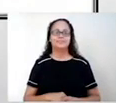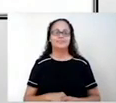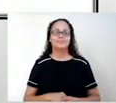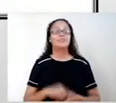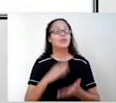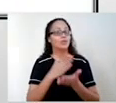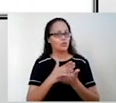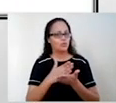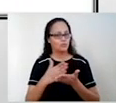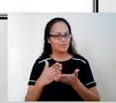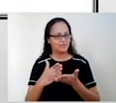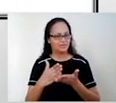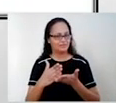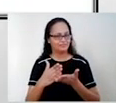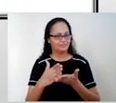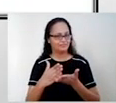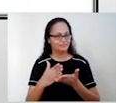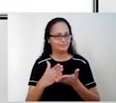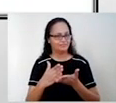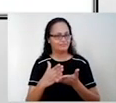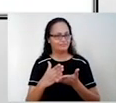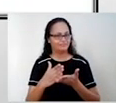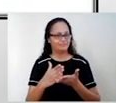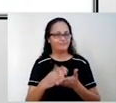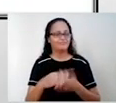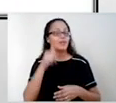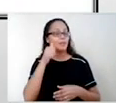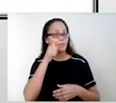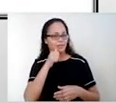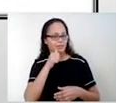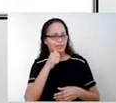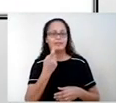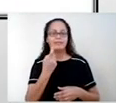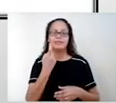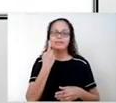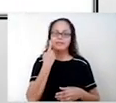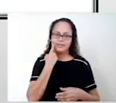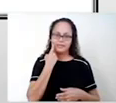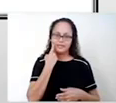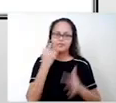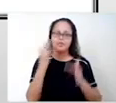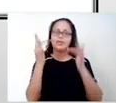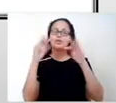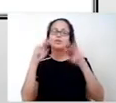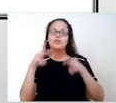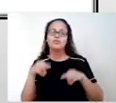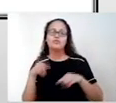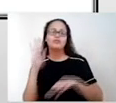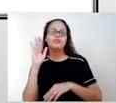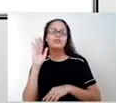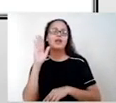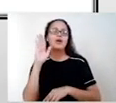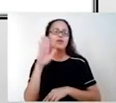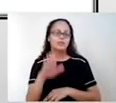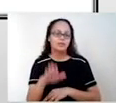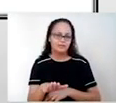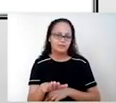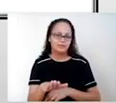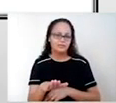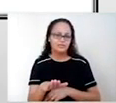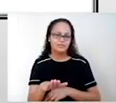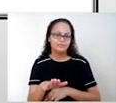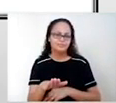Então tá, começa assim o texto. Olha, Luna Clara, sexta-feira, no finalzinho da tarde. Então, no final